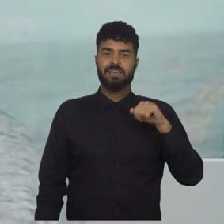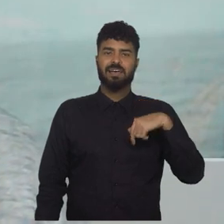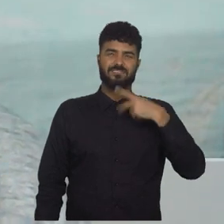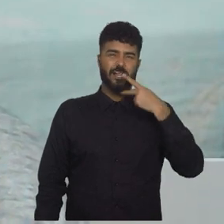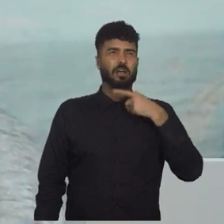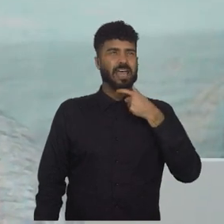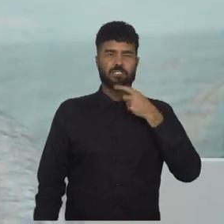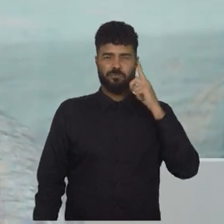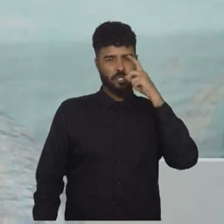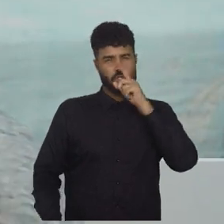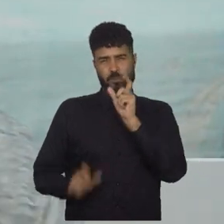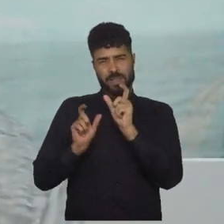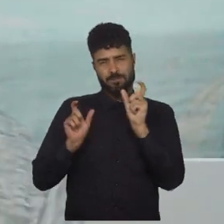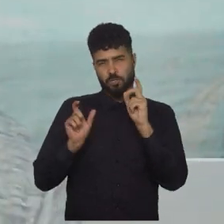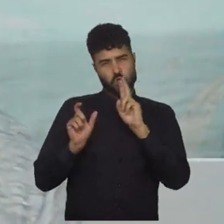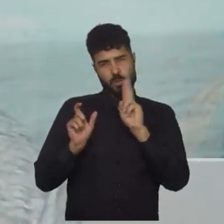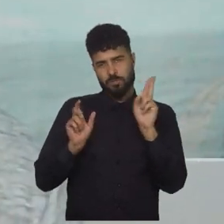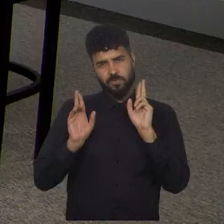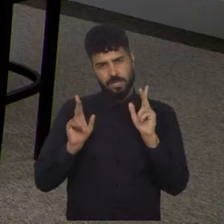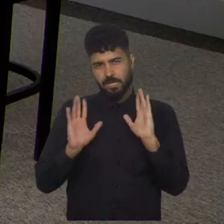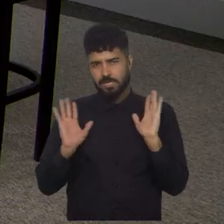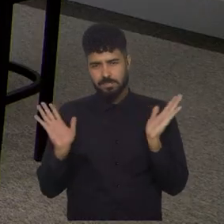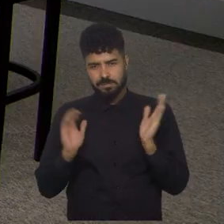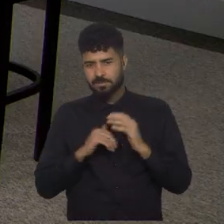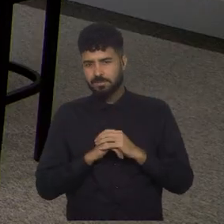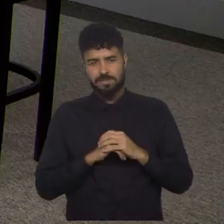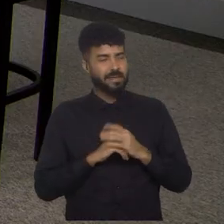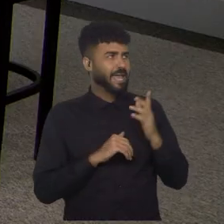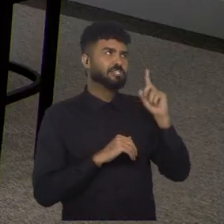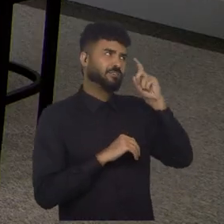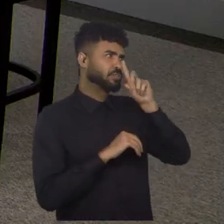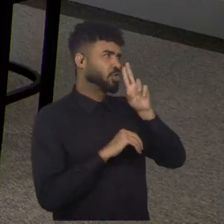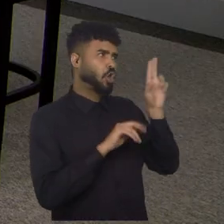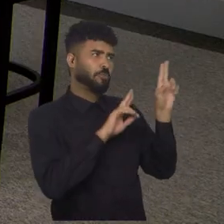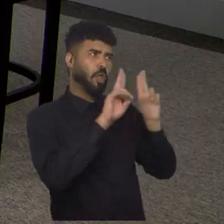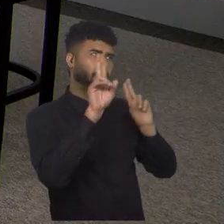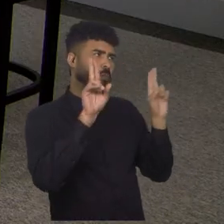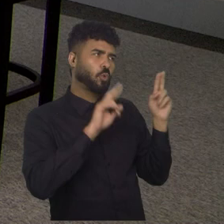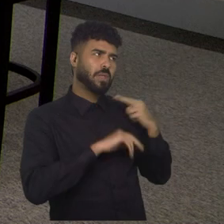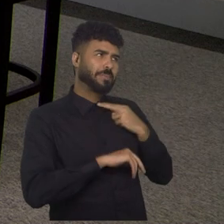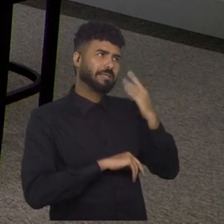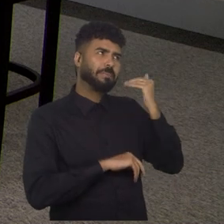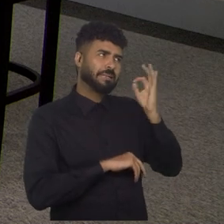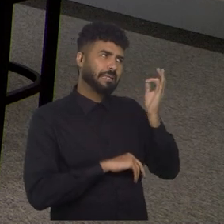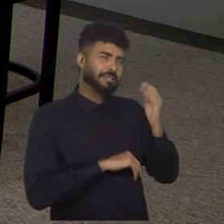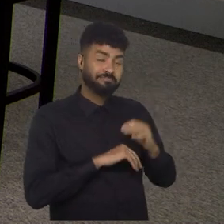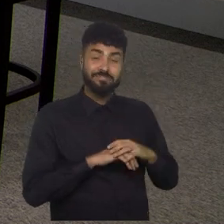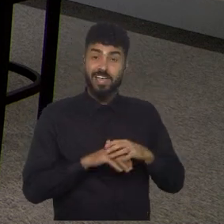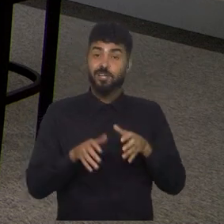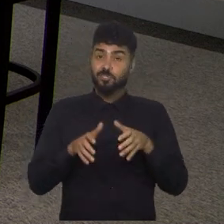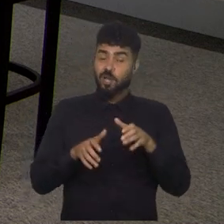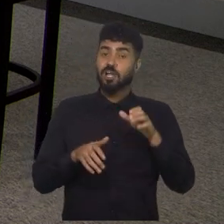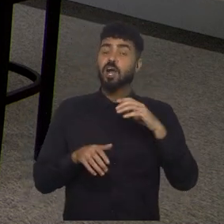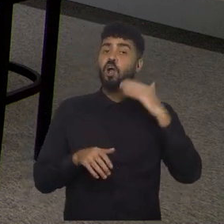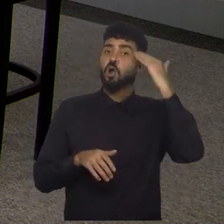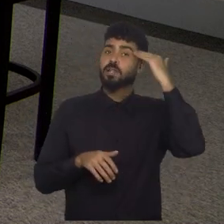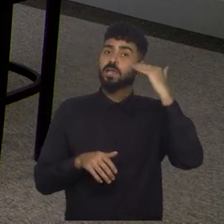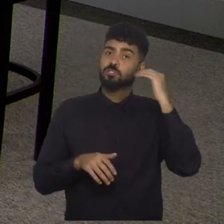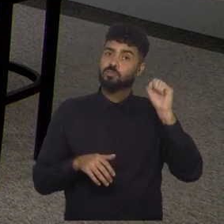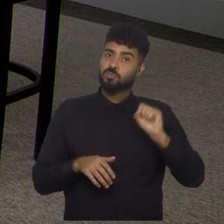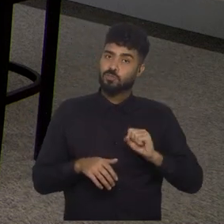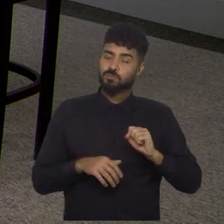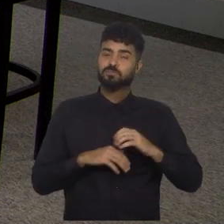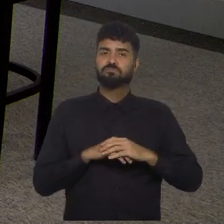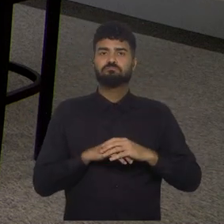pronúncia dela, que tudo joga... Bem, gente, tem que passar, isso aí tudo joga, não, que joga na Coreia do Sul. Enfim,